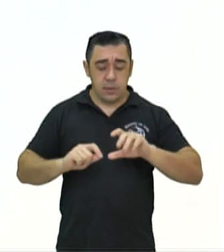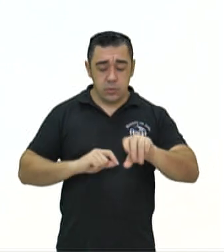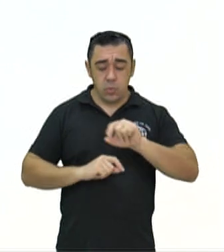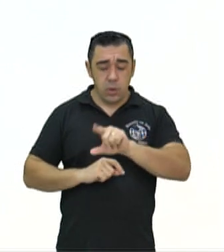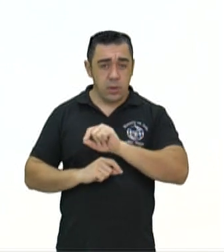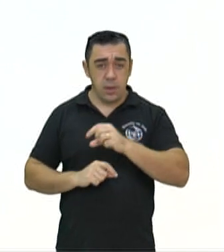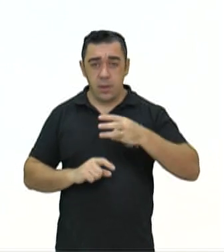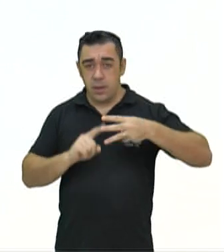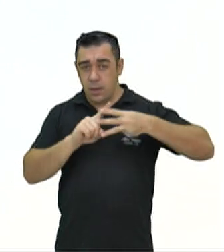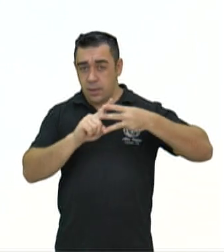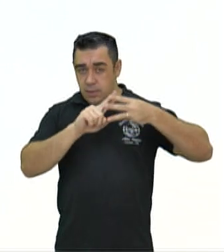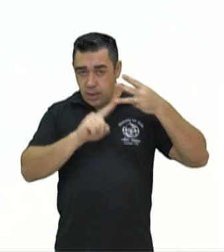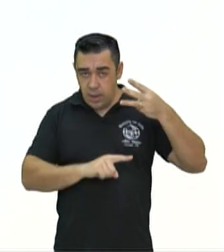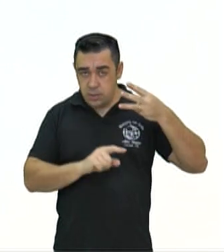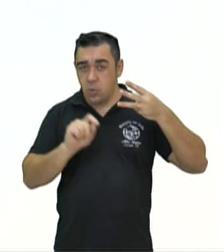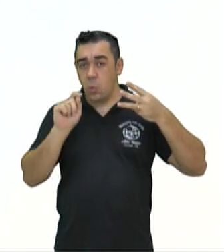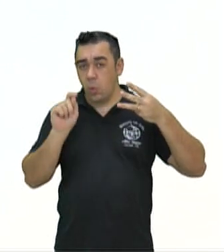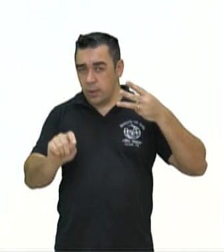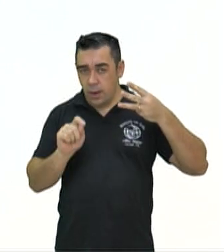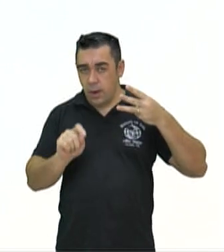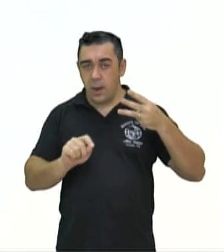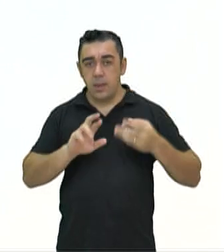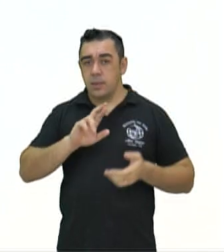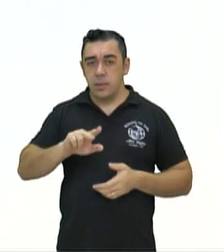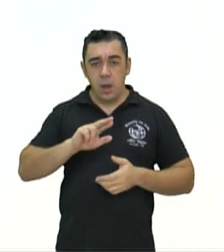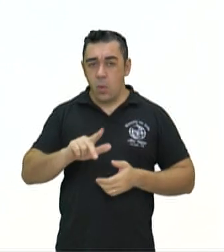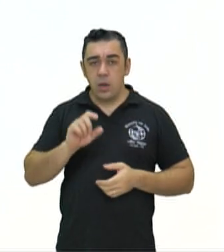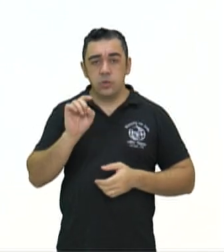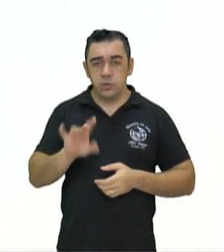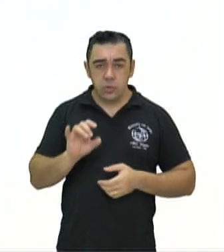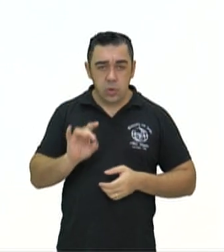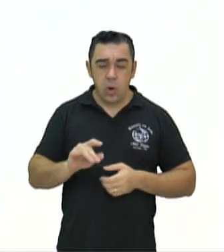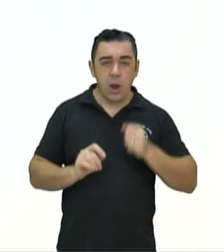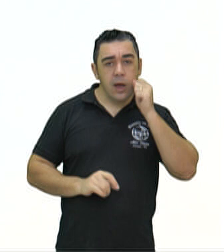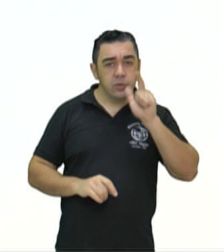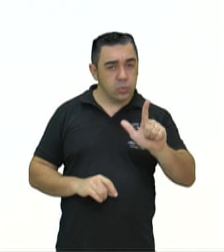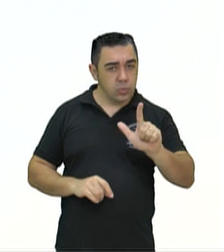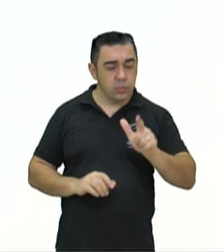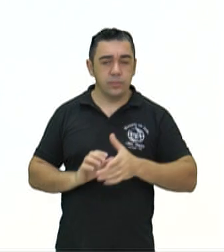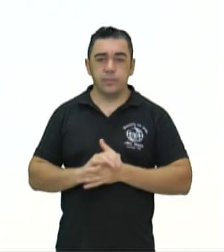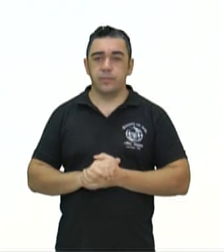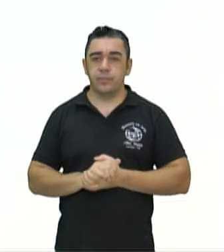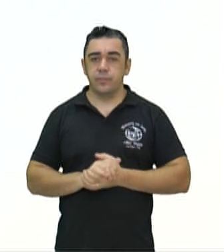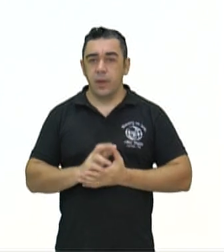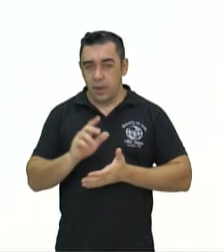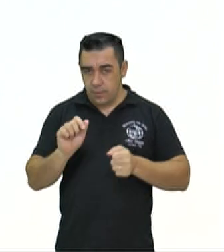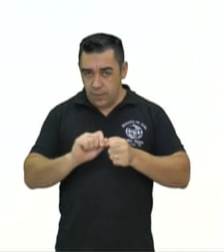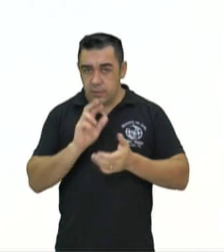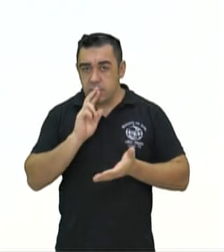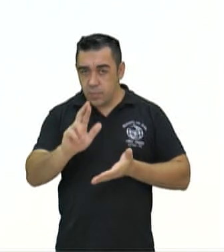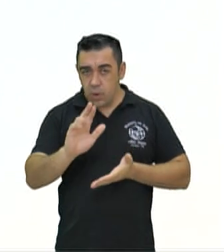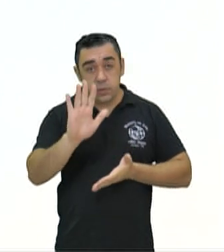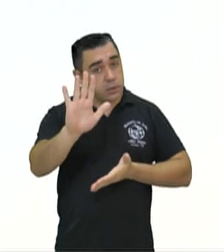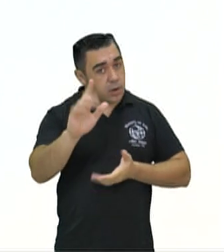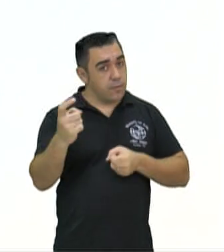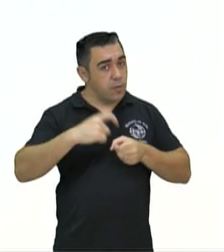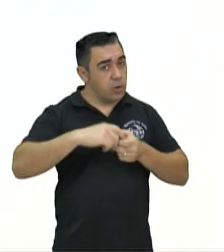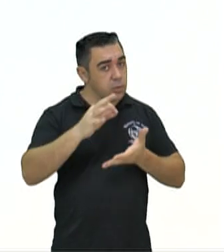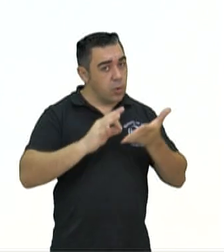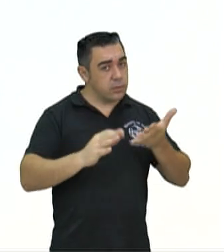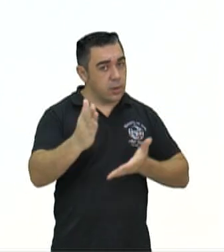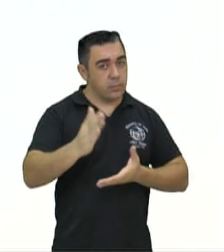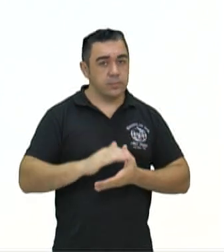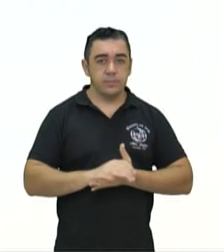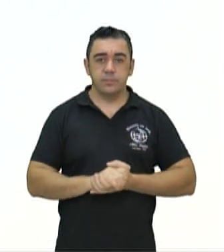3 bolas de modo que não saiam somente bolas azuis? Resolvam lá que a gente já volta.